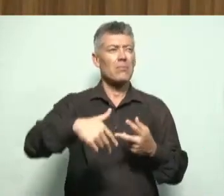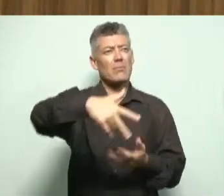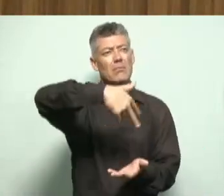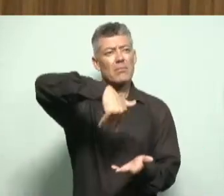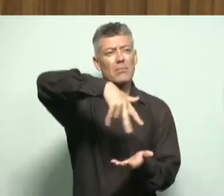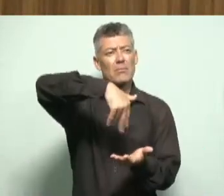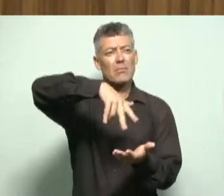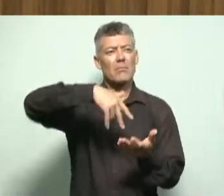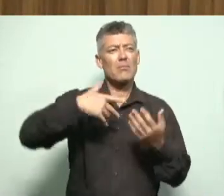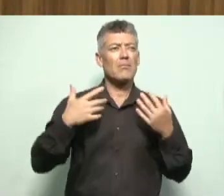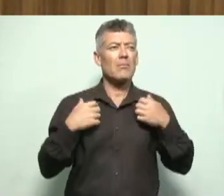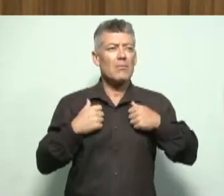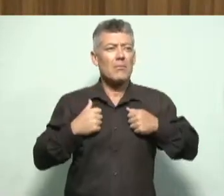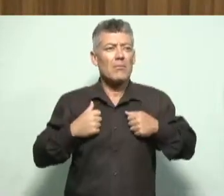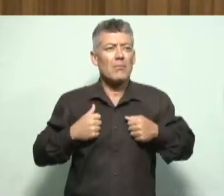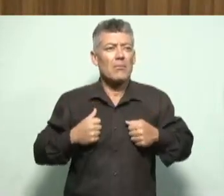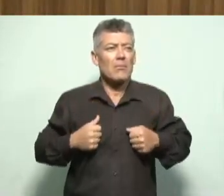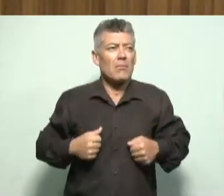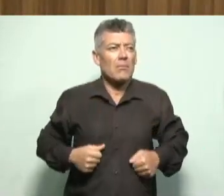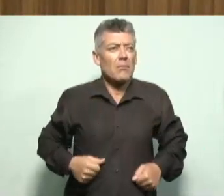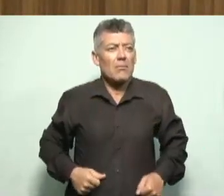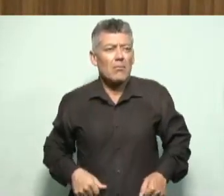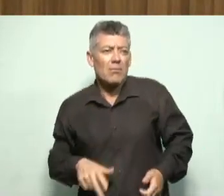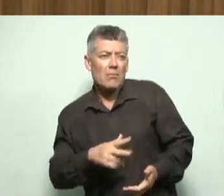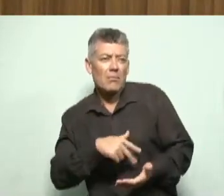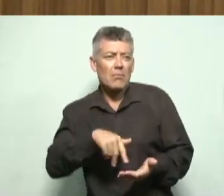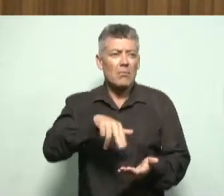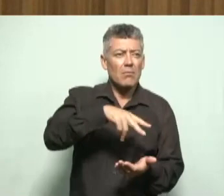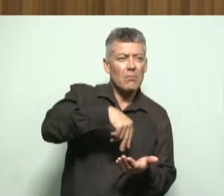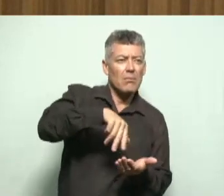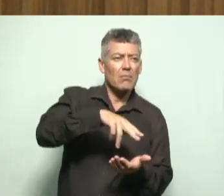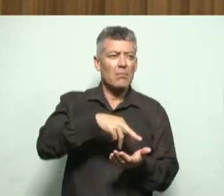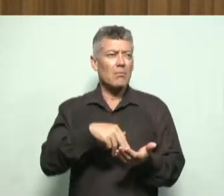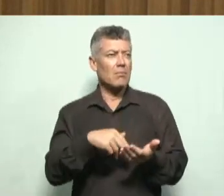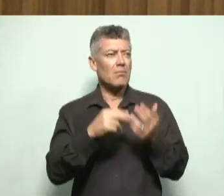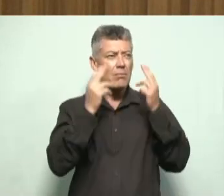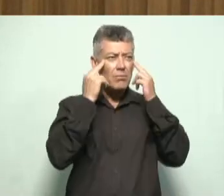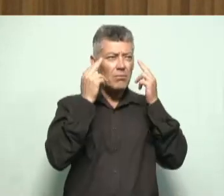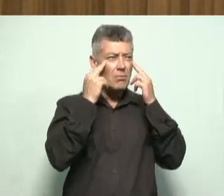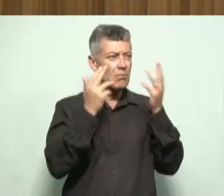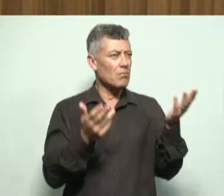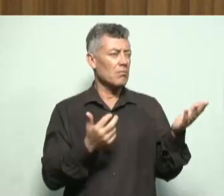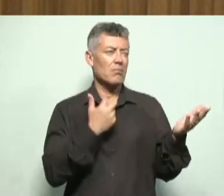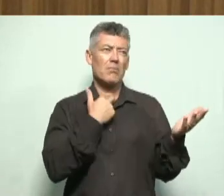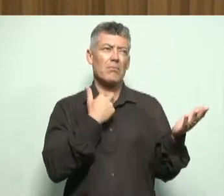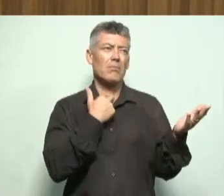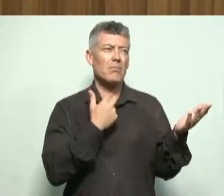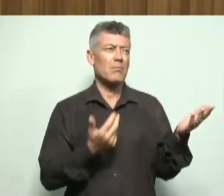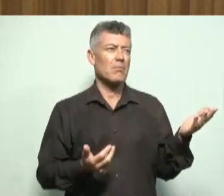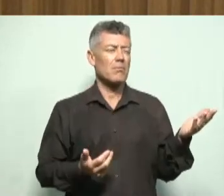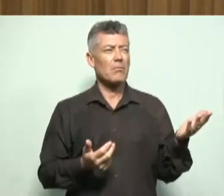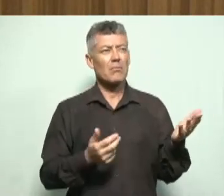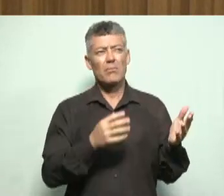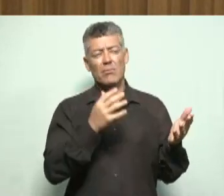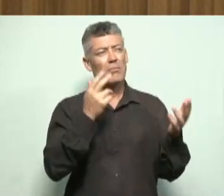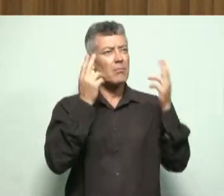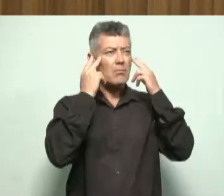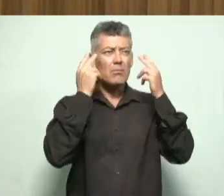ficou fazendo topless em cima do palco, que aquilo é normal. Aquilo não é normal. Aquilo não é